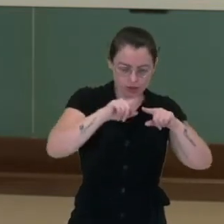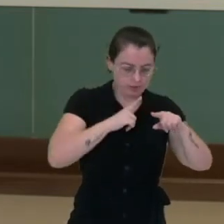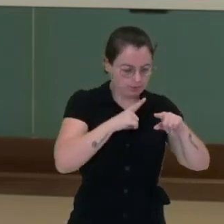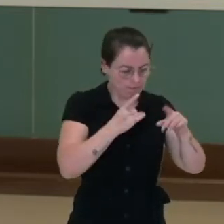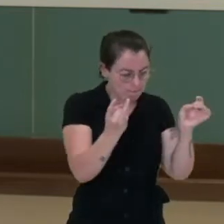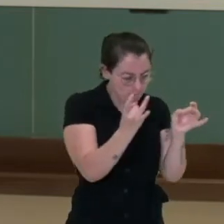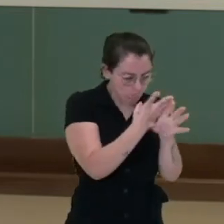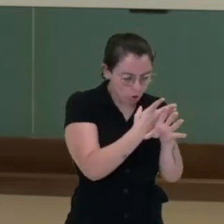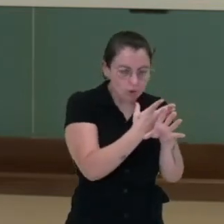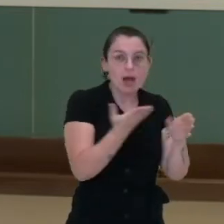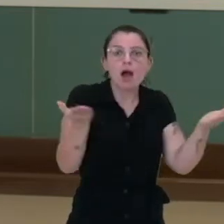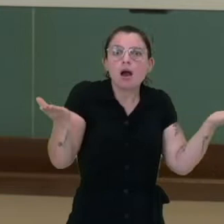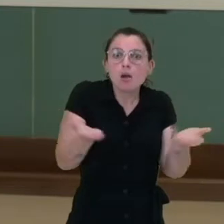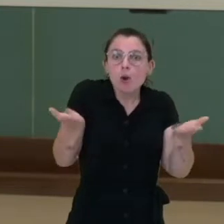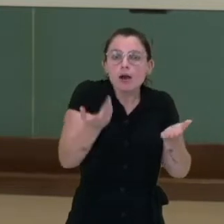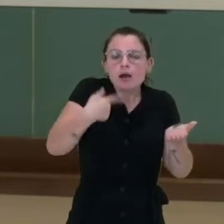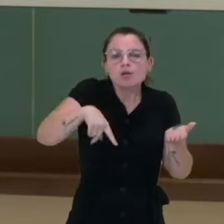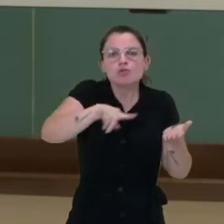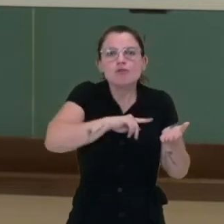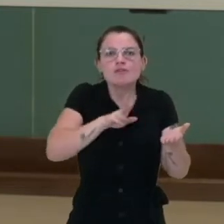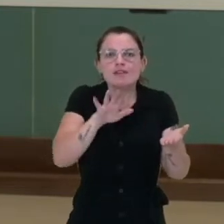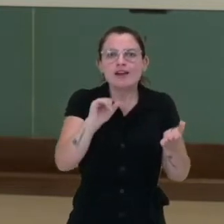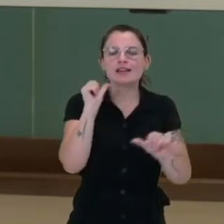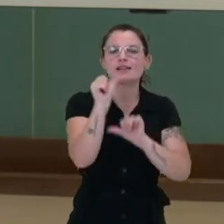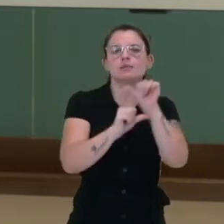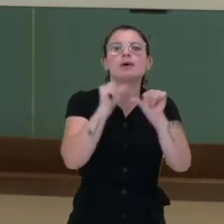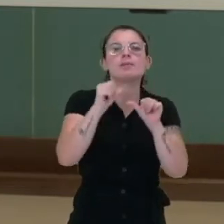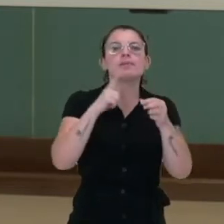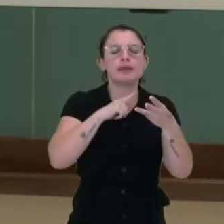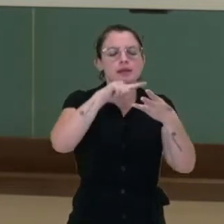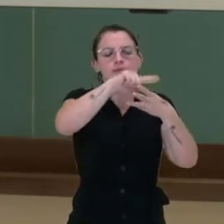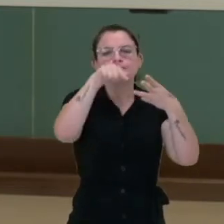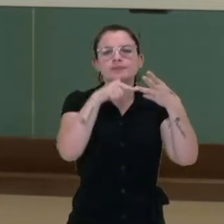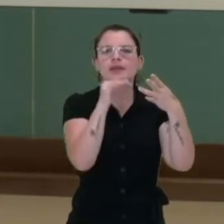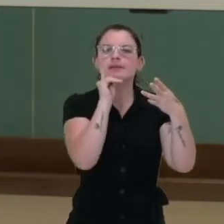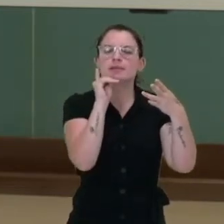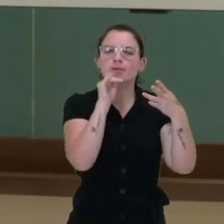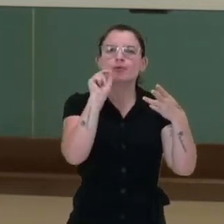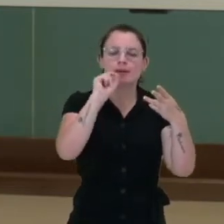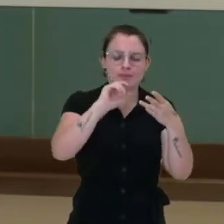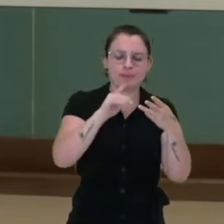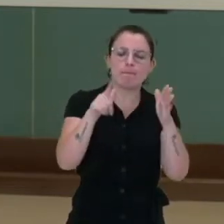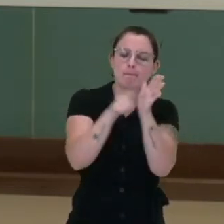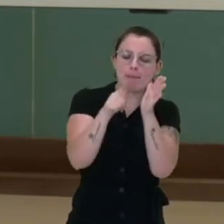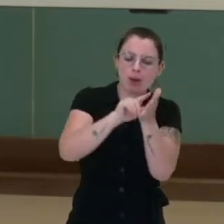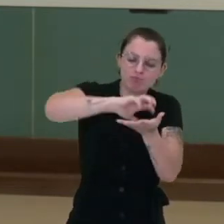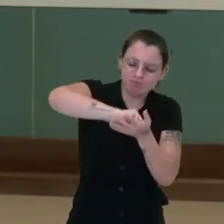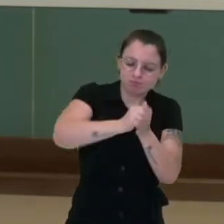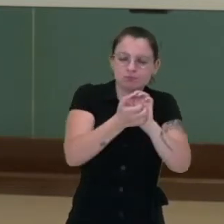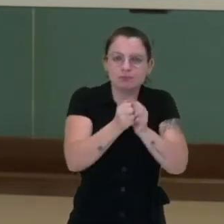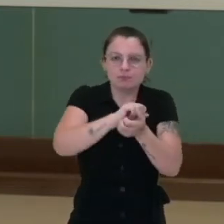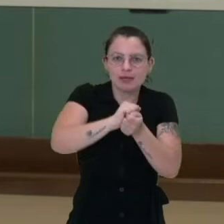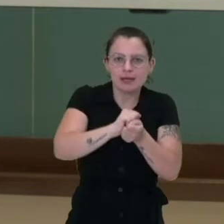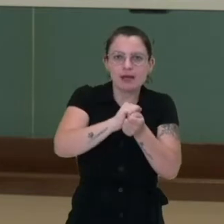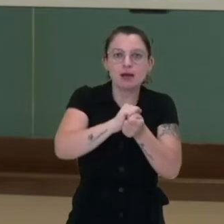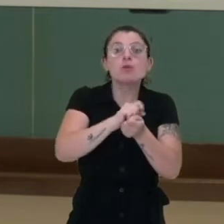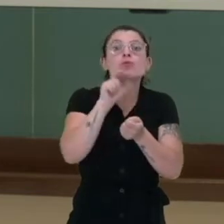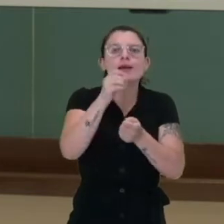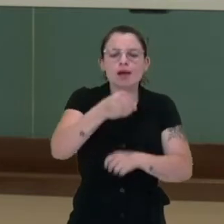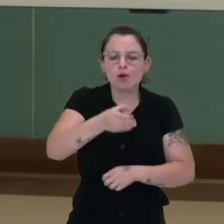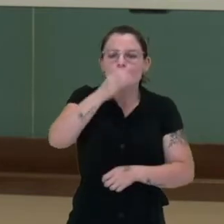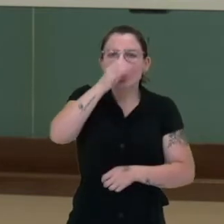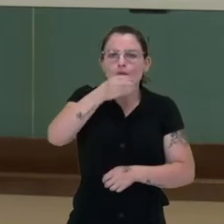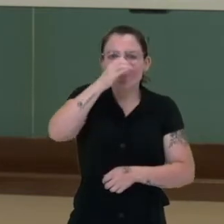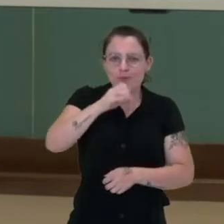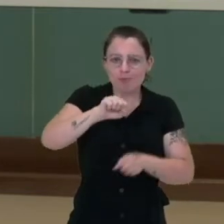transformá-lo. Então, veja esses três exemplos que eu trago para você. Amassar um papel, quebrar um copo e ferver